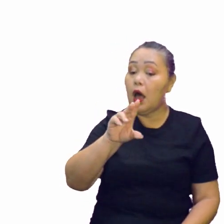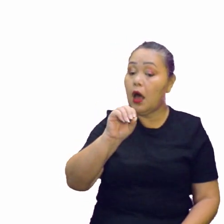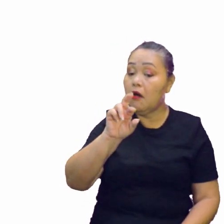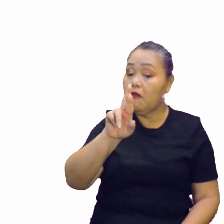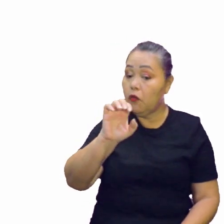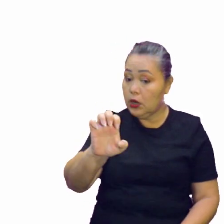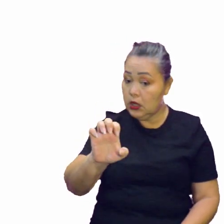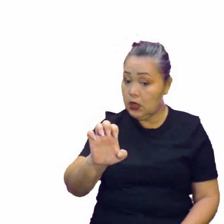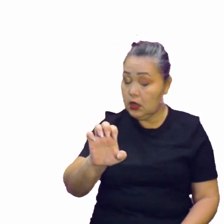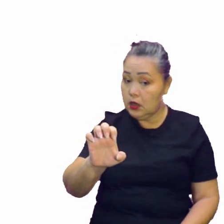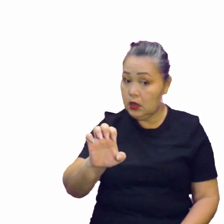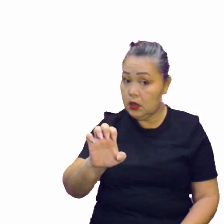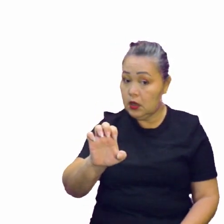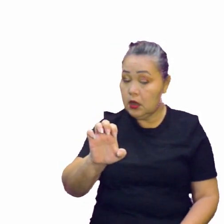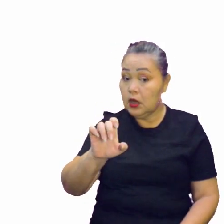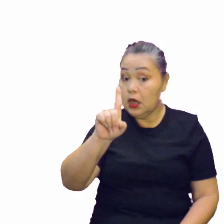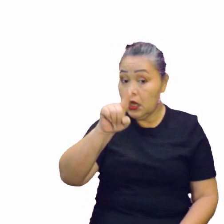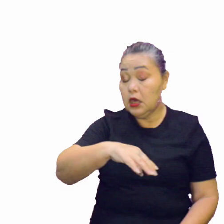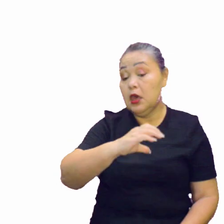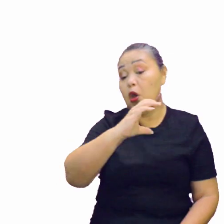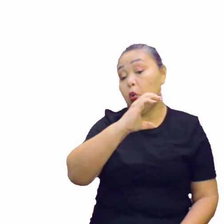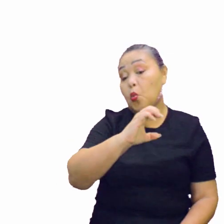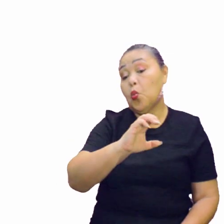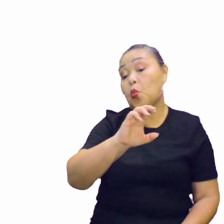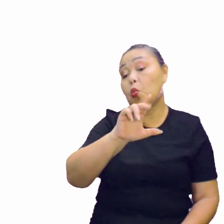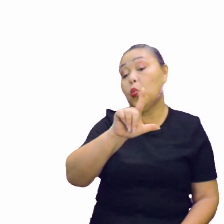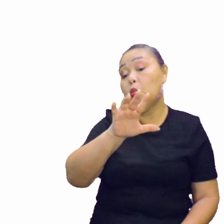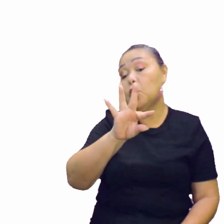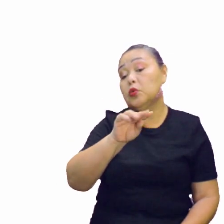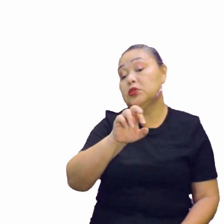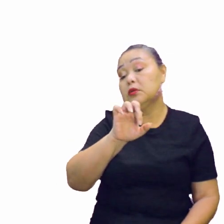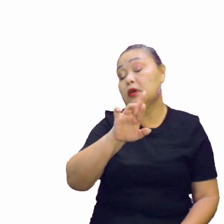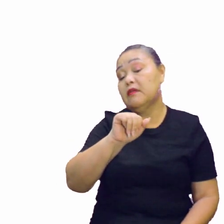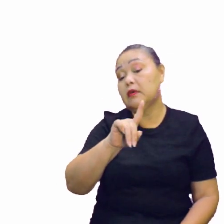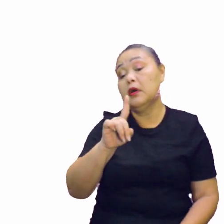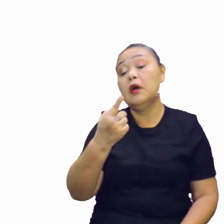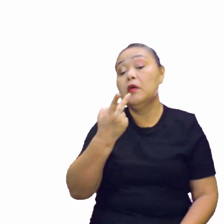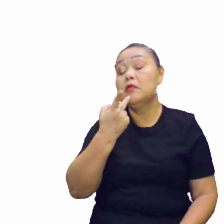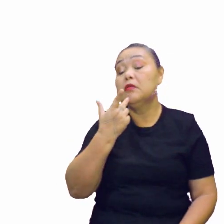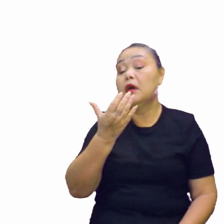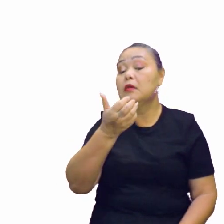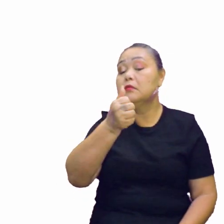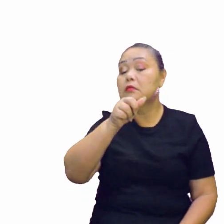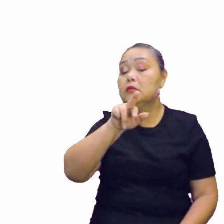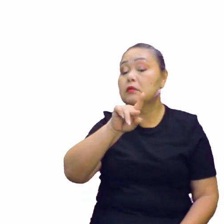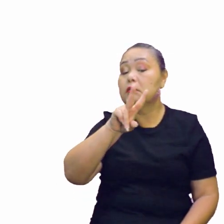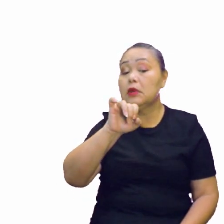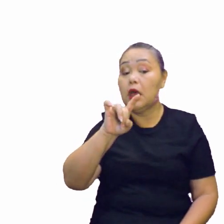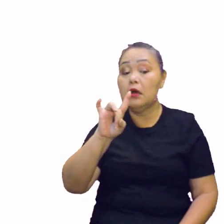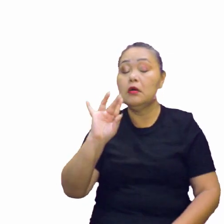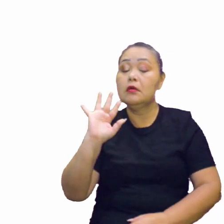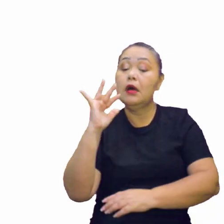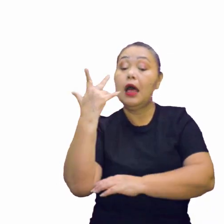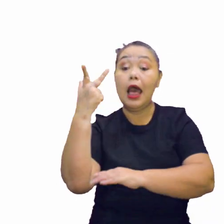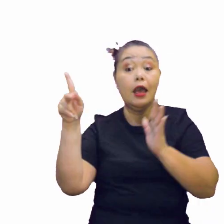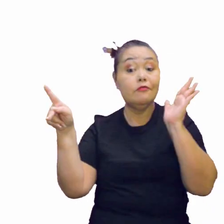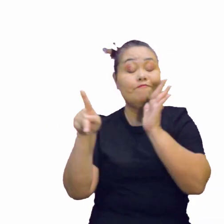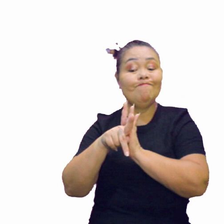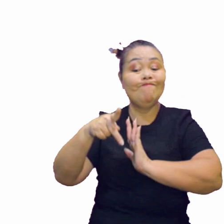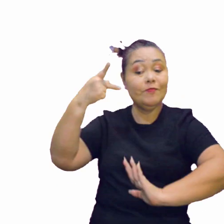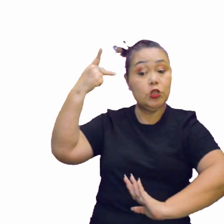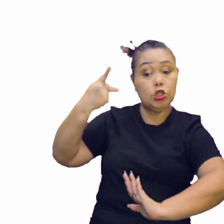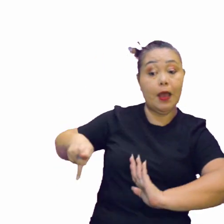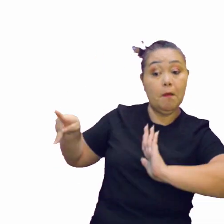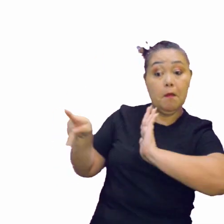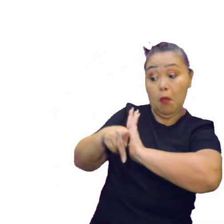e cultivares, aqui nós estamos falando das árvores nativas, dos vegetais nativos. E aqui a gente fala